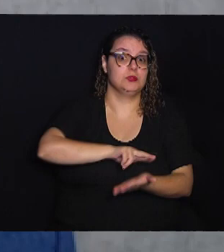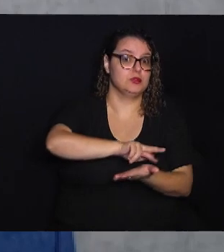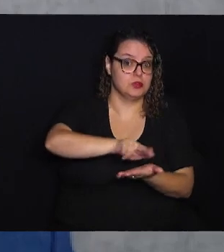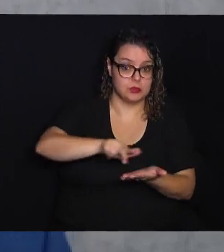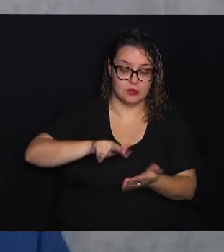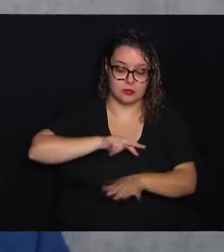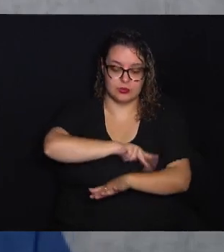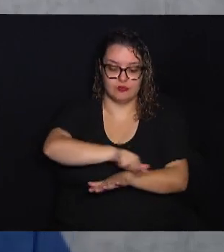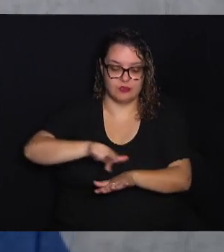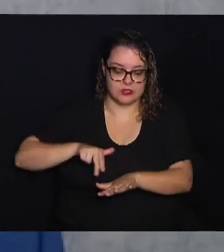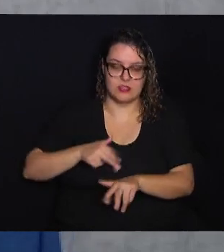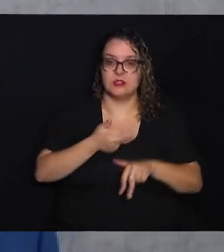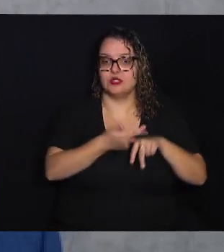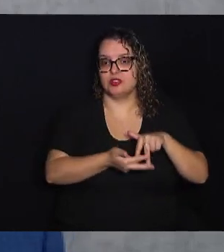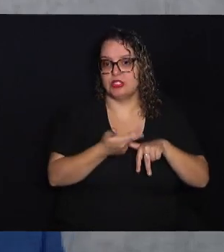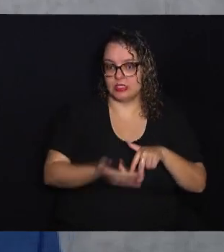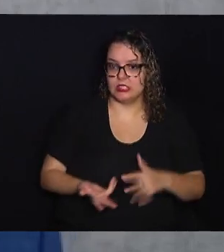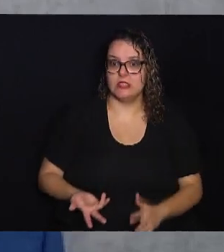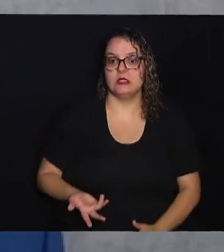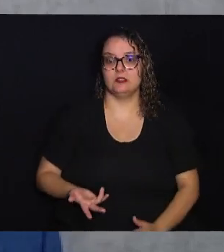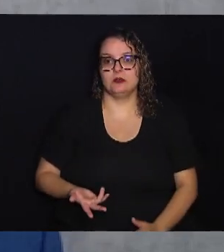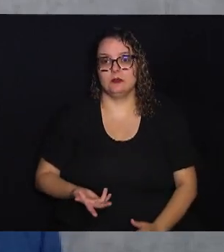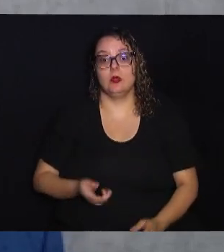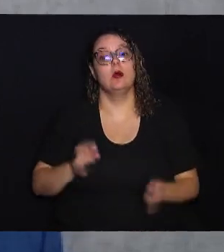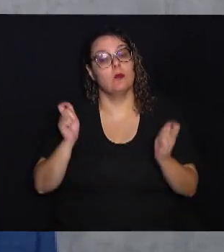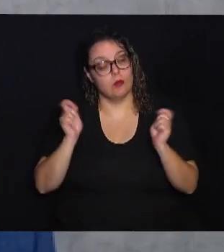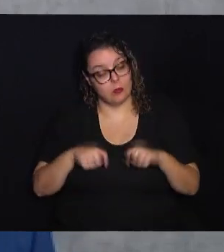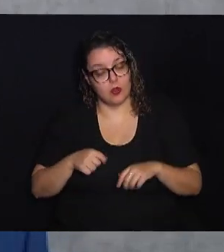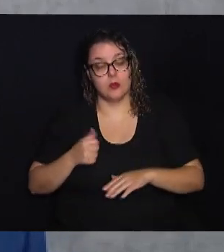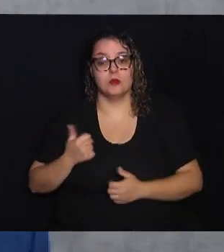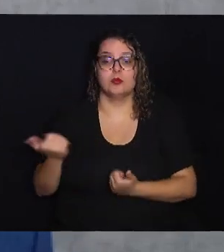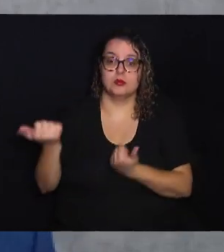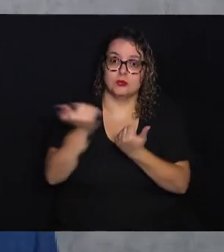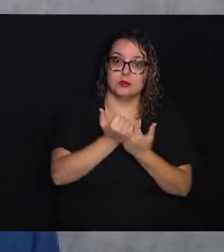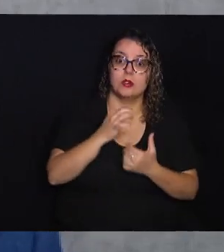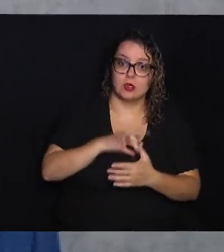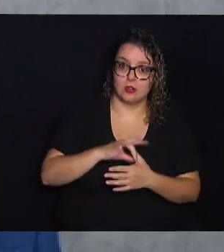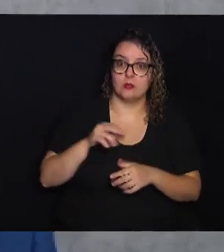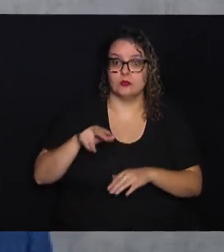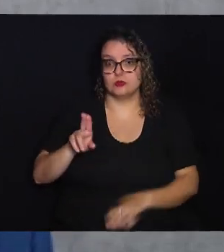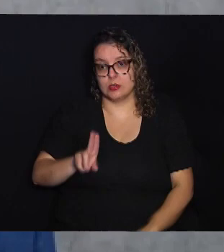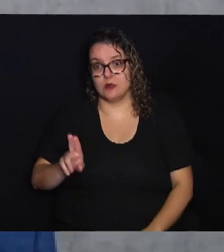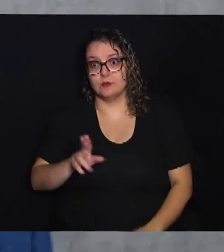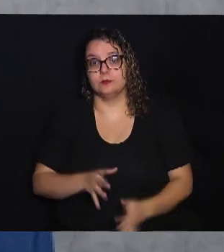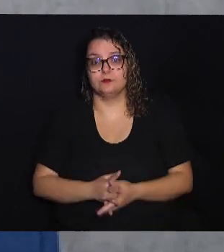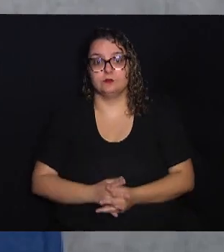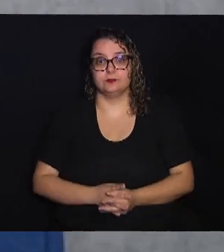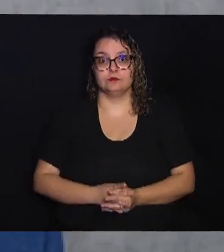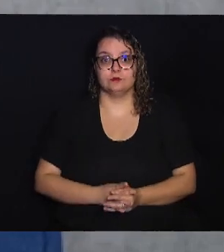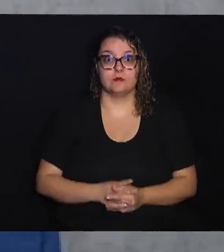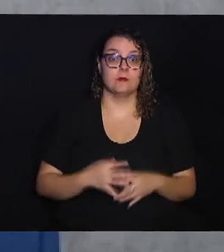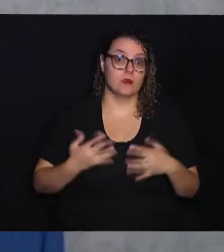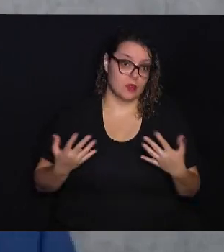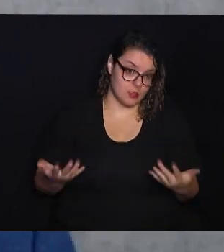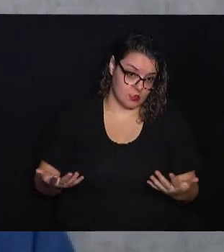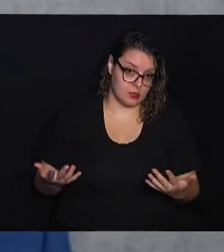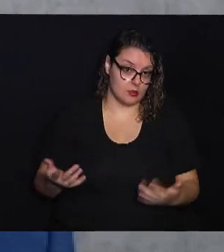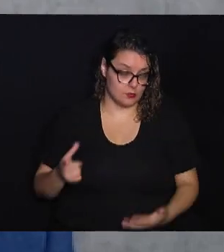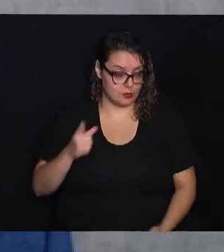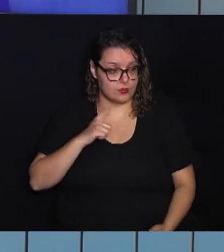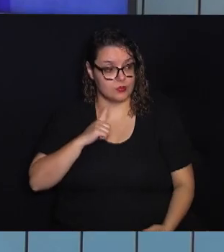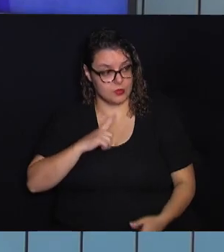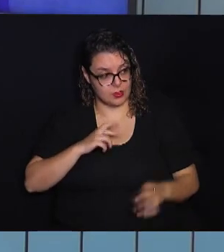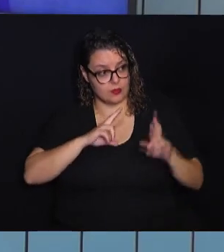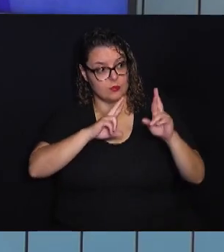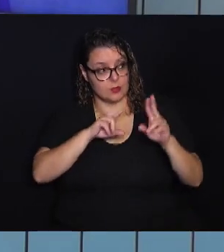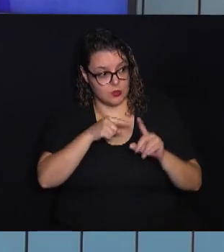só mulheres, mas também a questão da diversidade de gênero e tudo mais, possa ocupar esses cargos também.